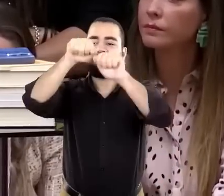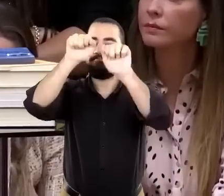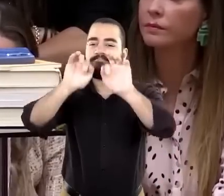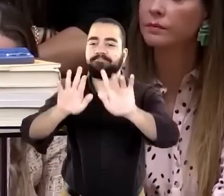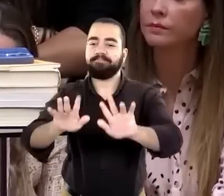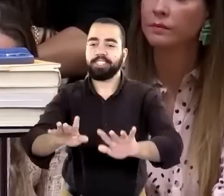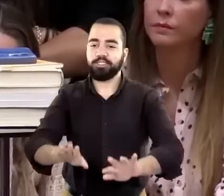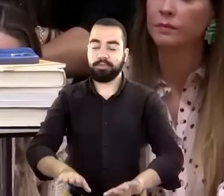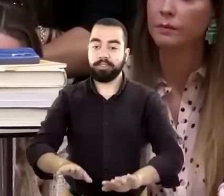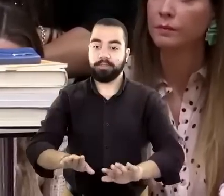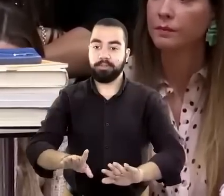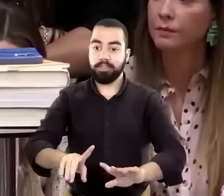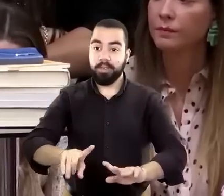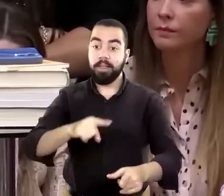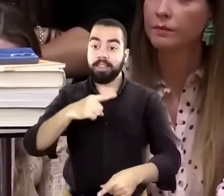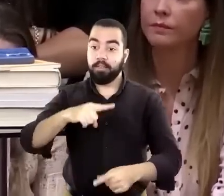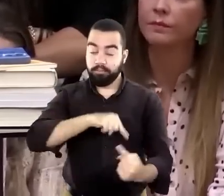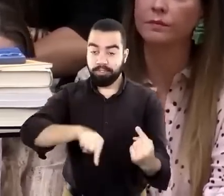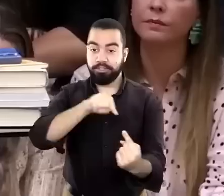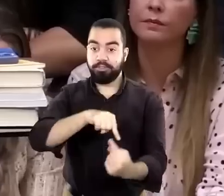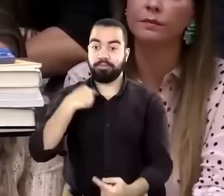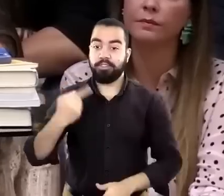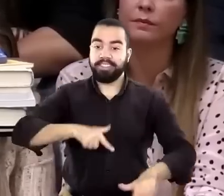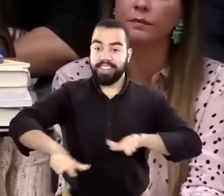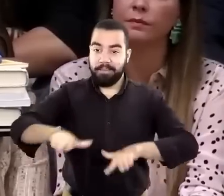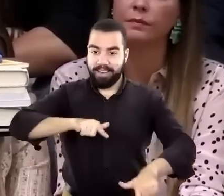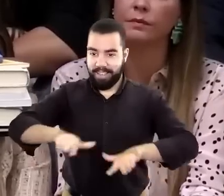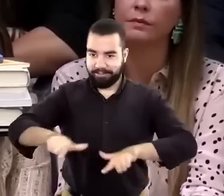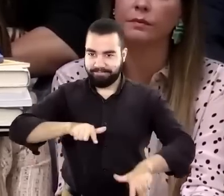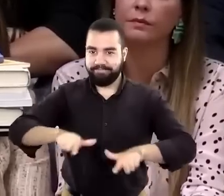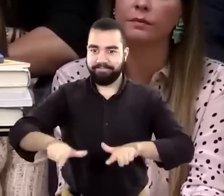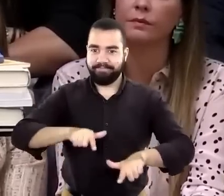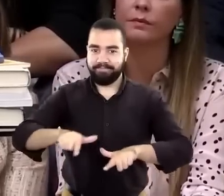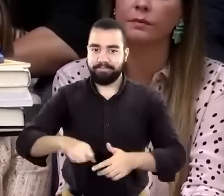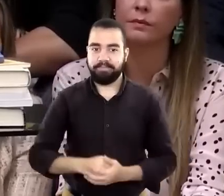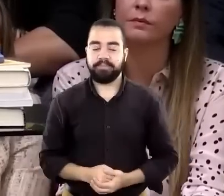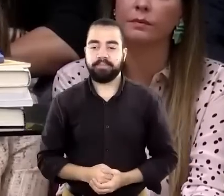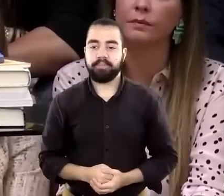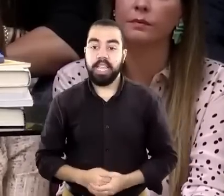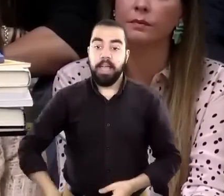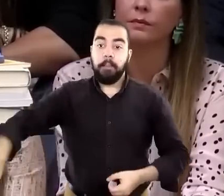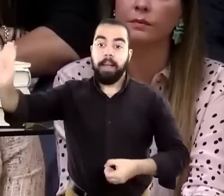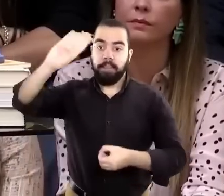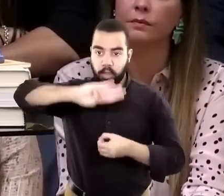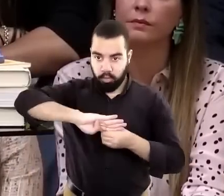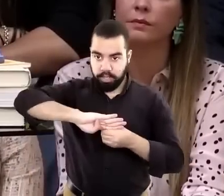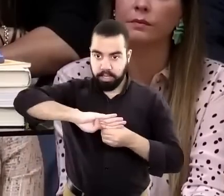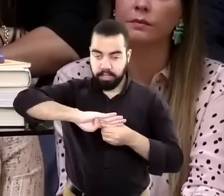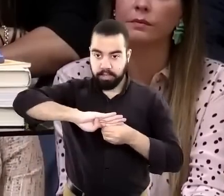Bom, meus amados, o contexto é o cativeiro babilônico.